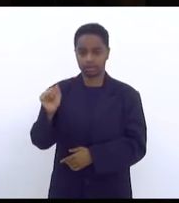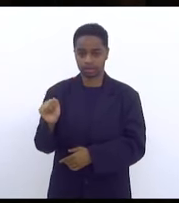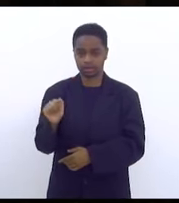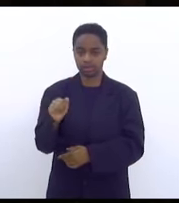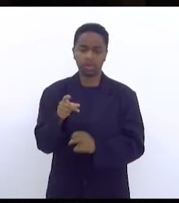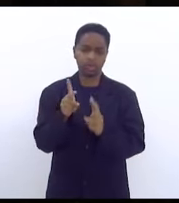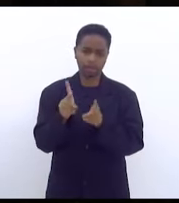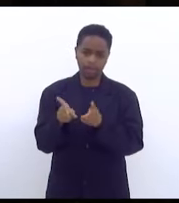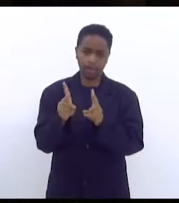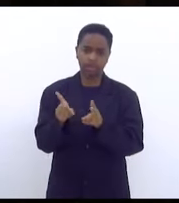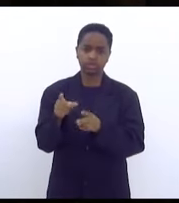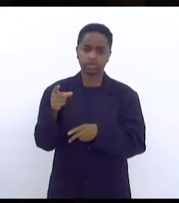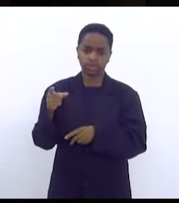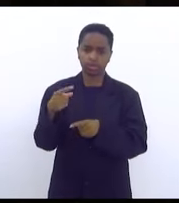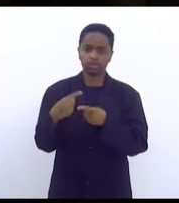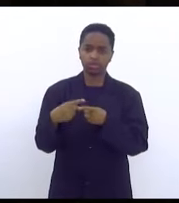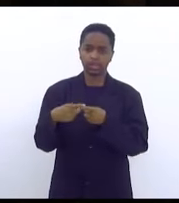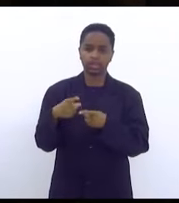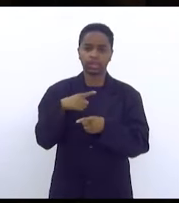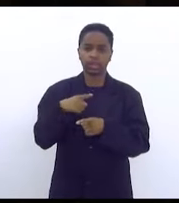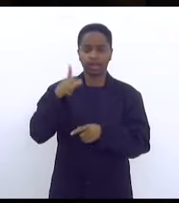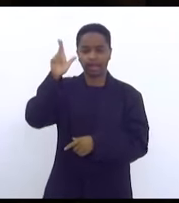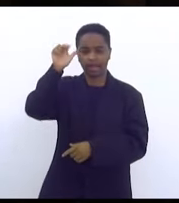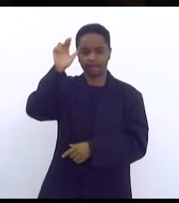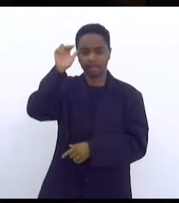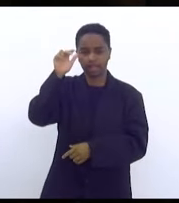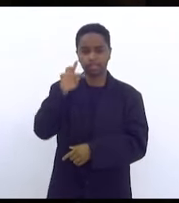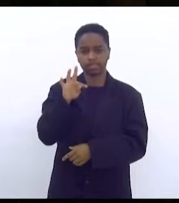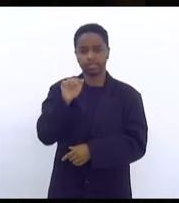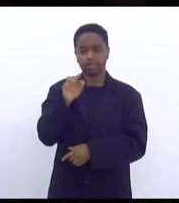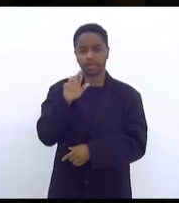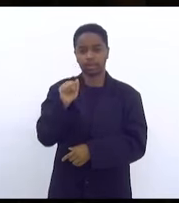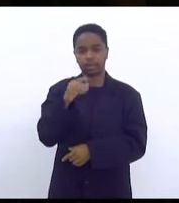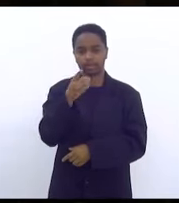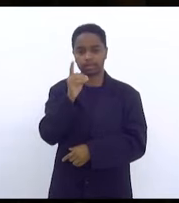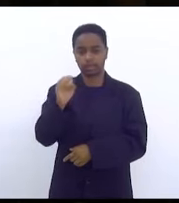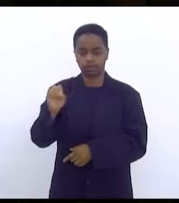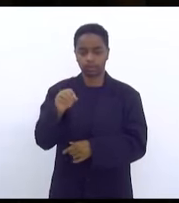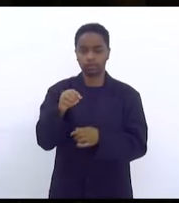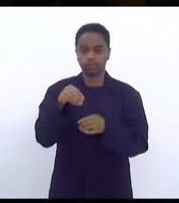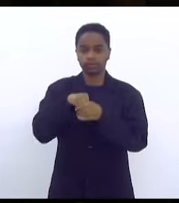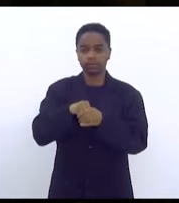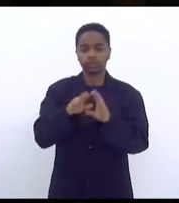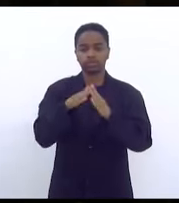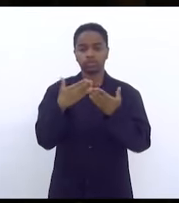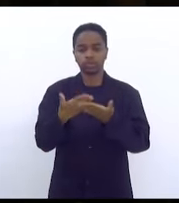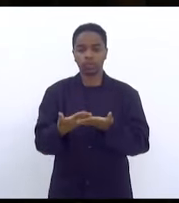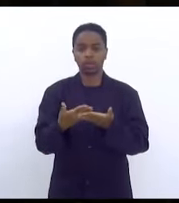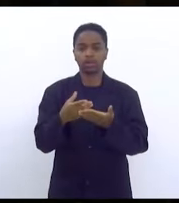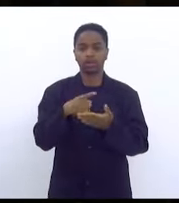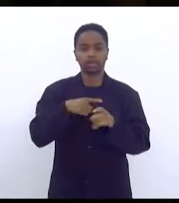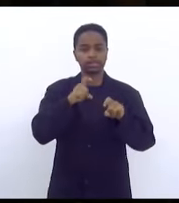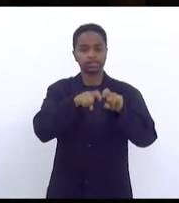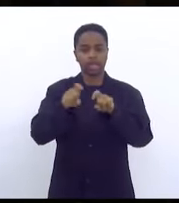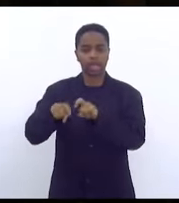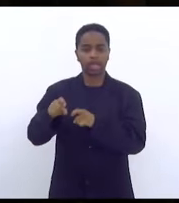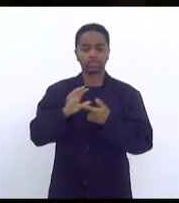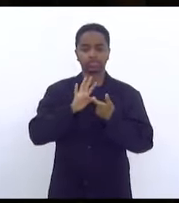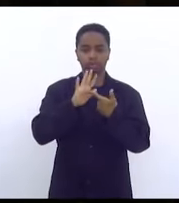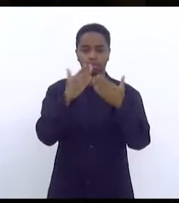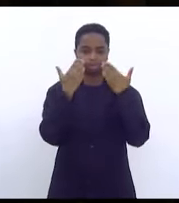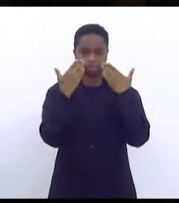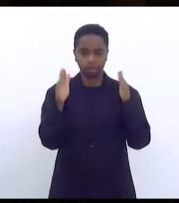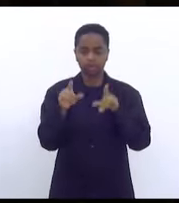aquele mesmo que levou o cavalo taradão para dentro da sala de aula, a lascívia, a sexualidade, esse mesmo